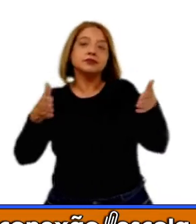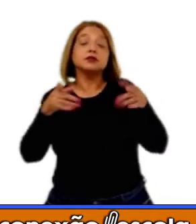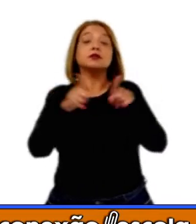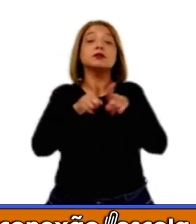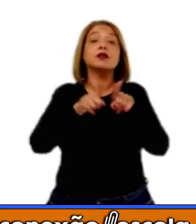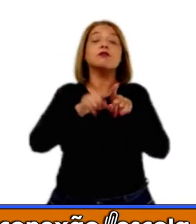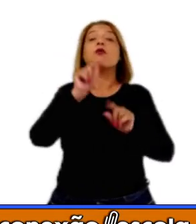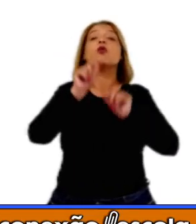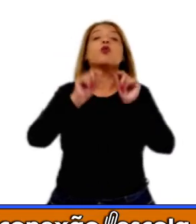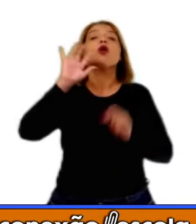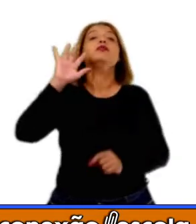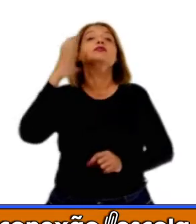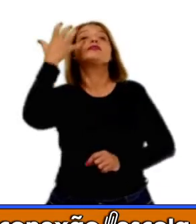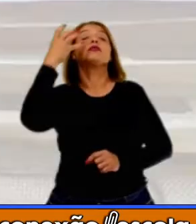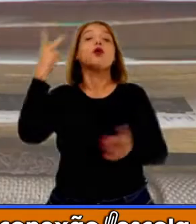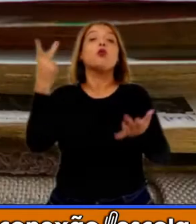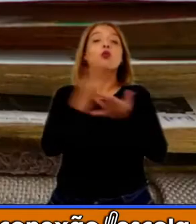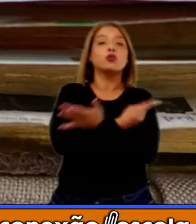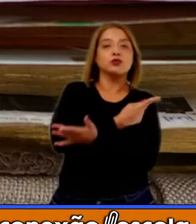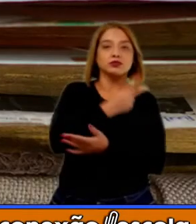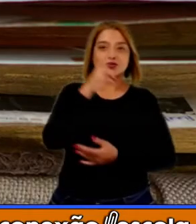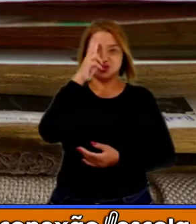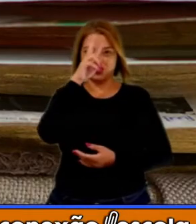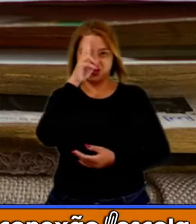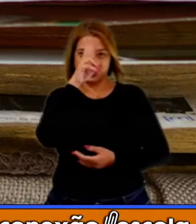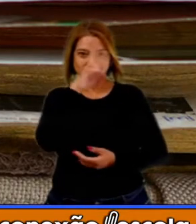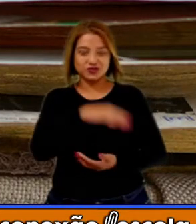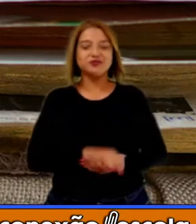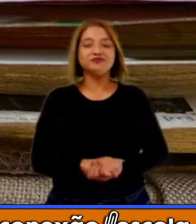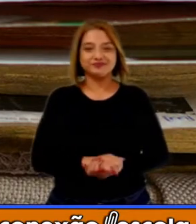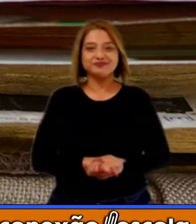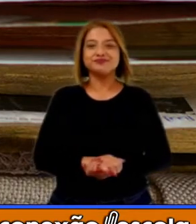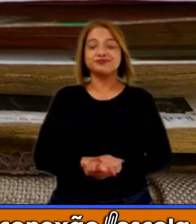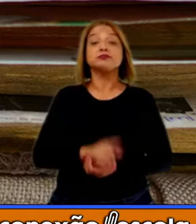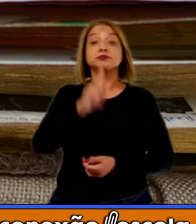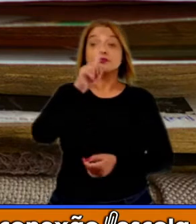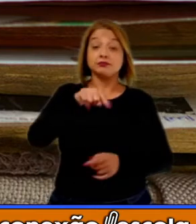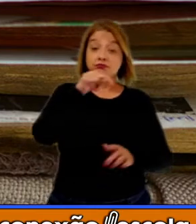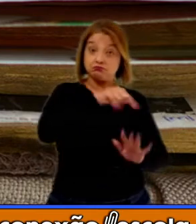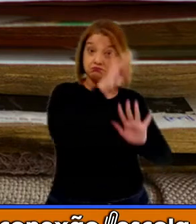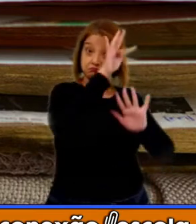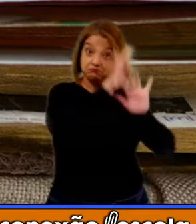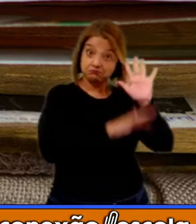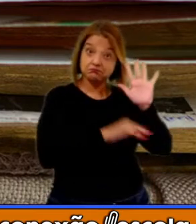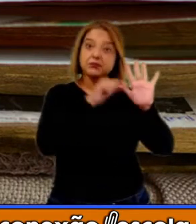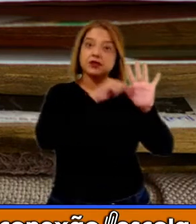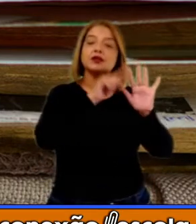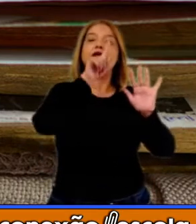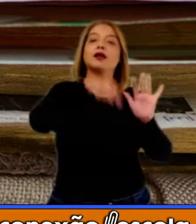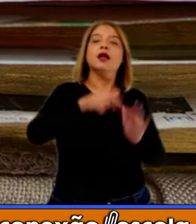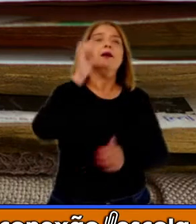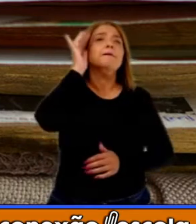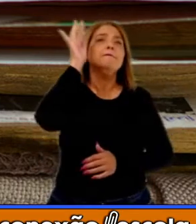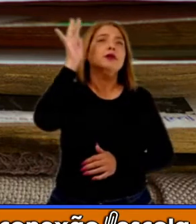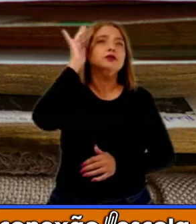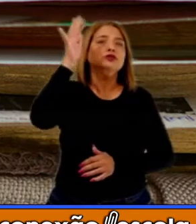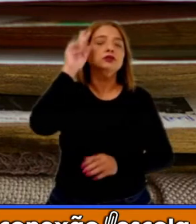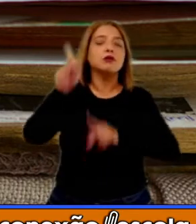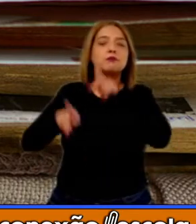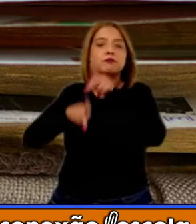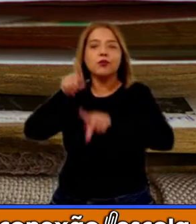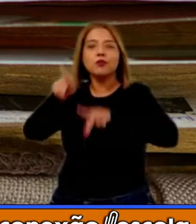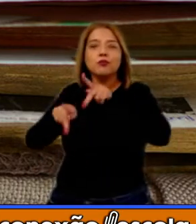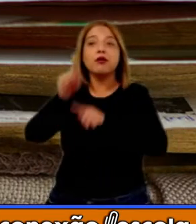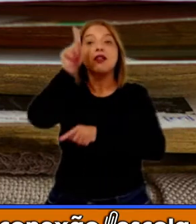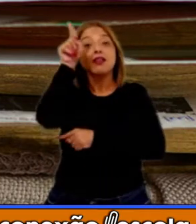a história acontece. E essa história, ela aconteceu no imaginário popular, lá